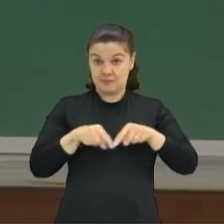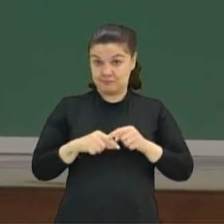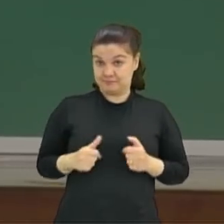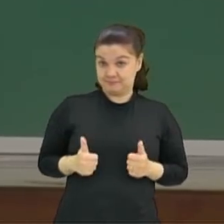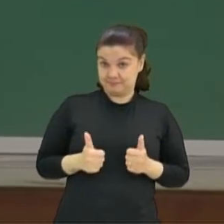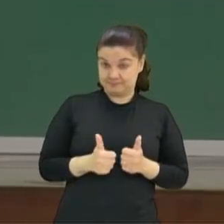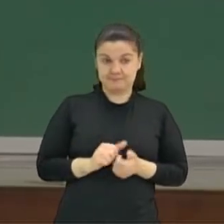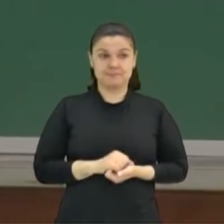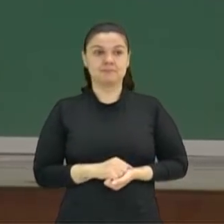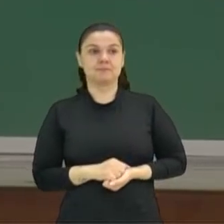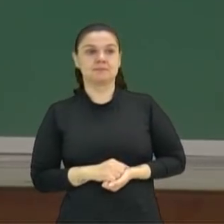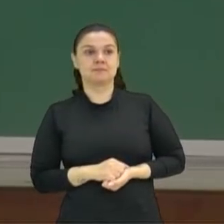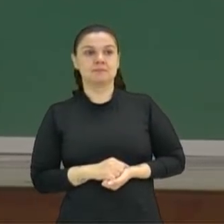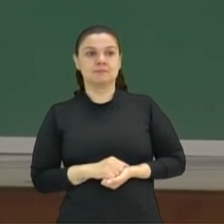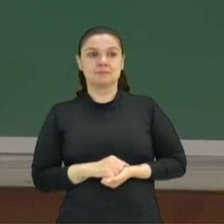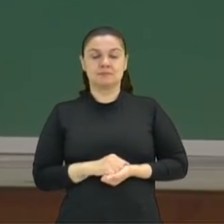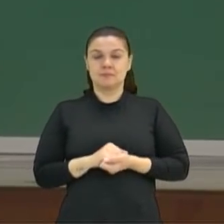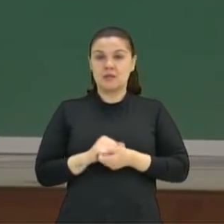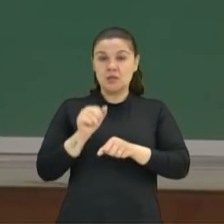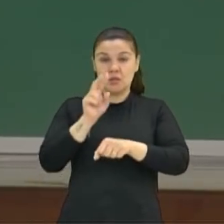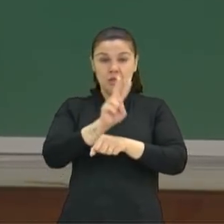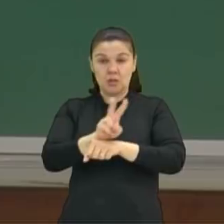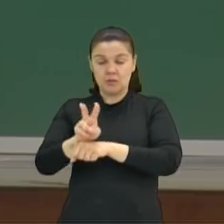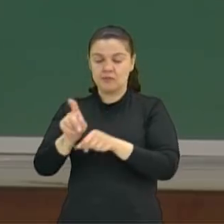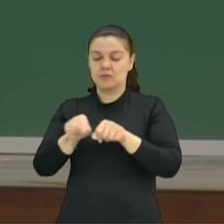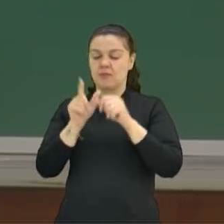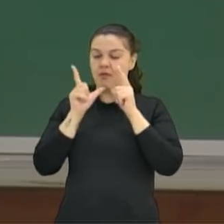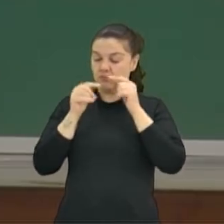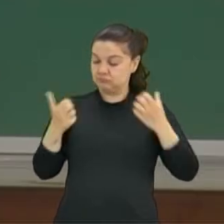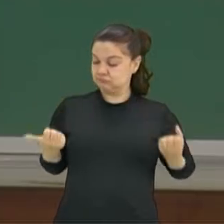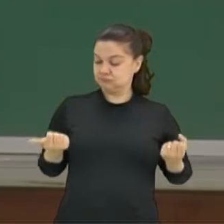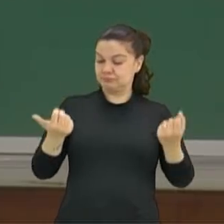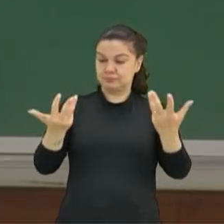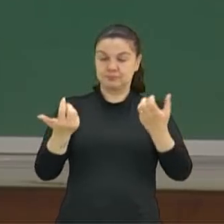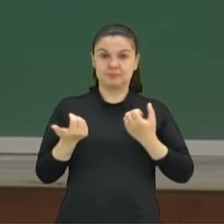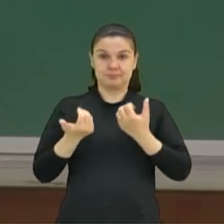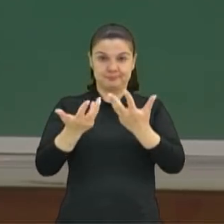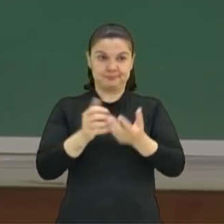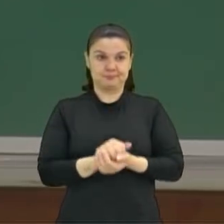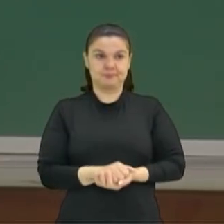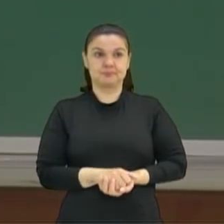tá? Terraceamento e a irrigação.